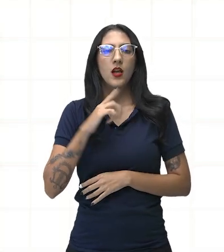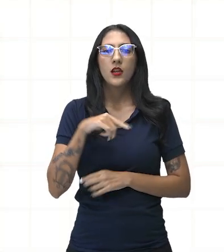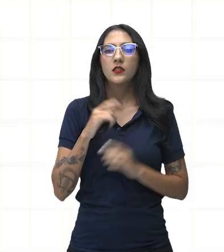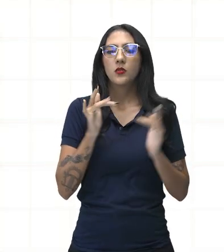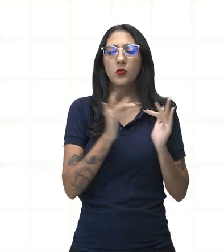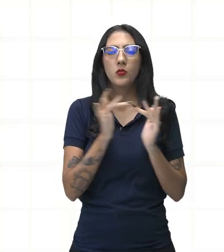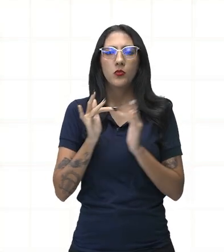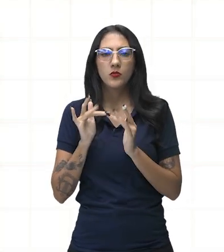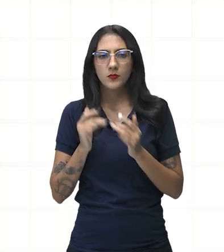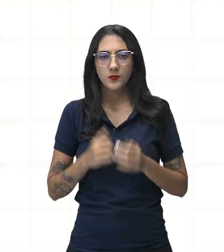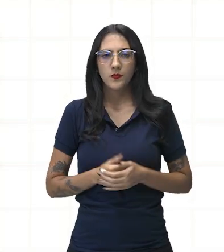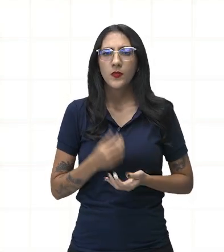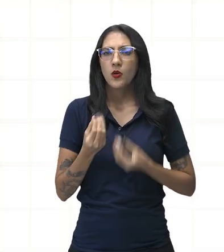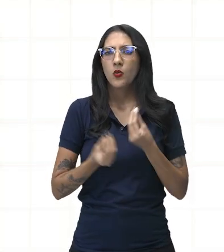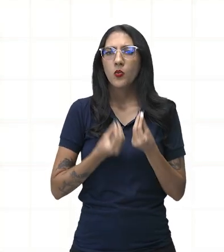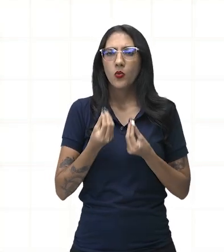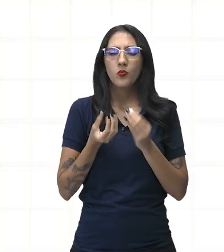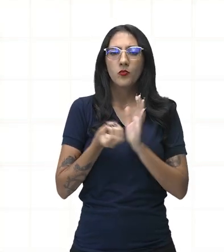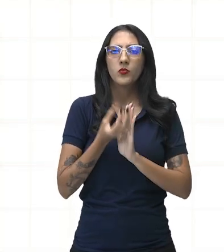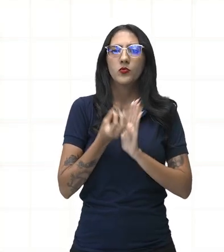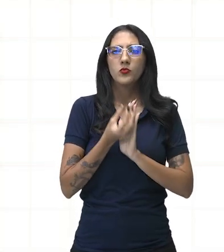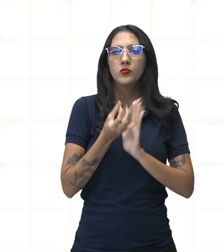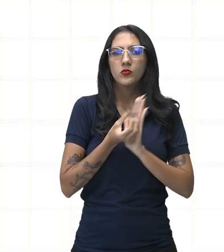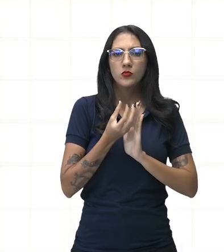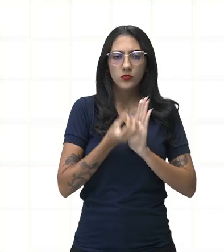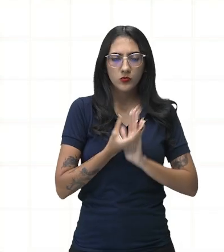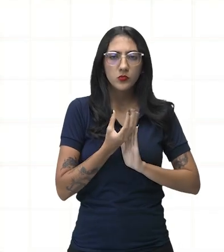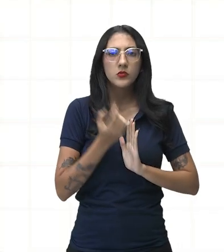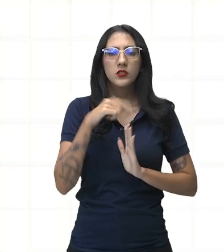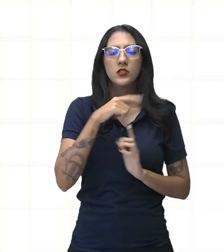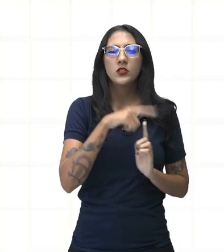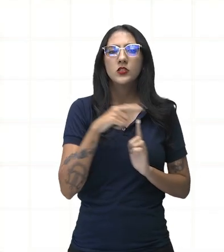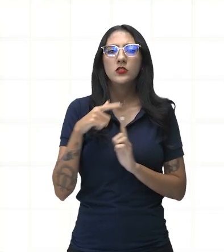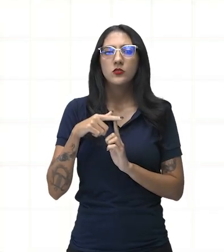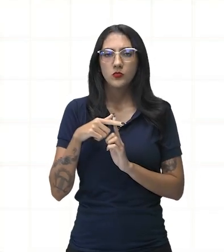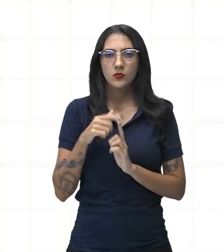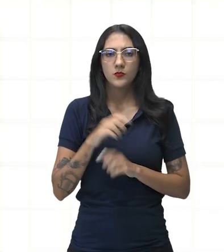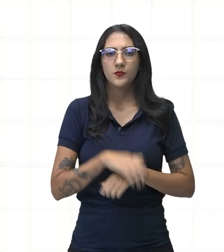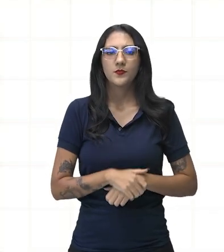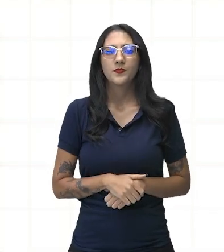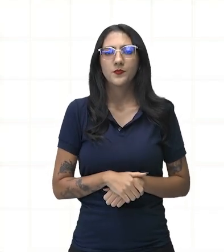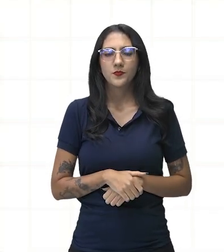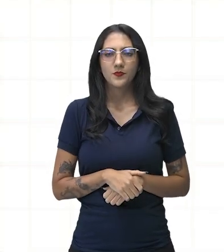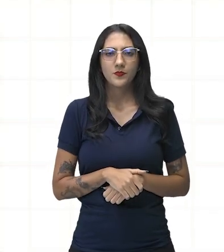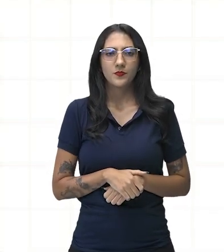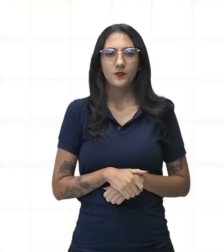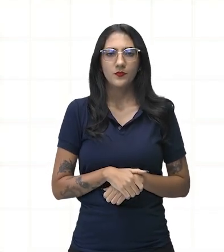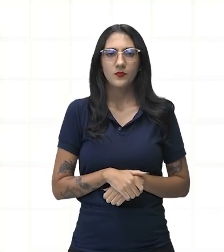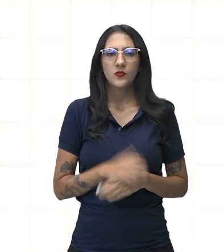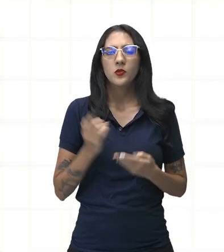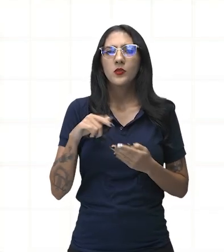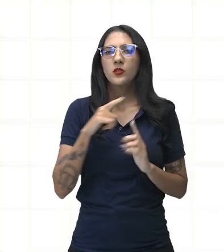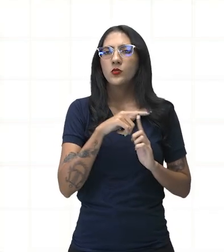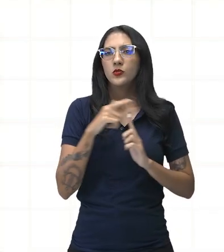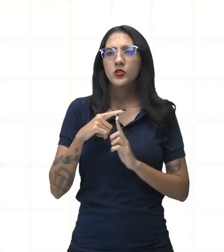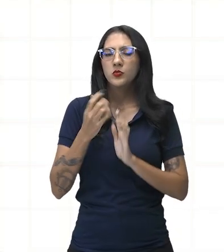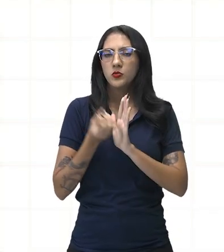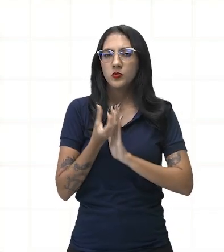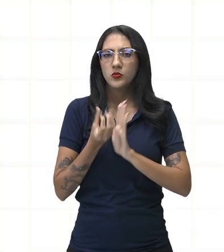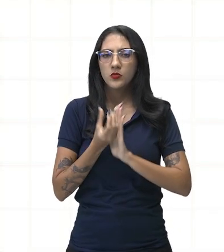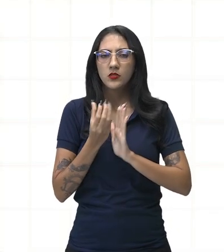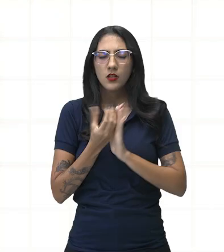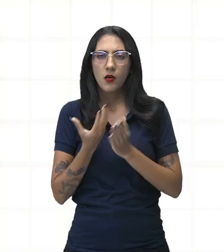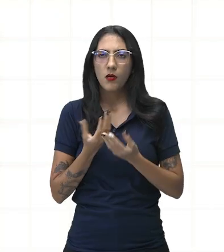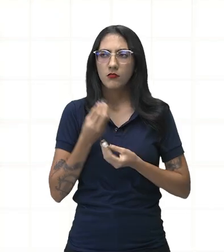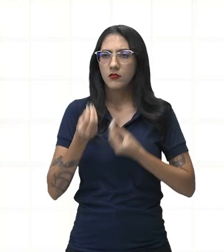relacionada com como é que está produzindo através desses meios de produção, tá certo? Os meios de produção é